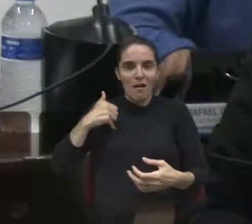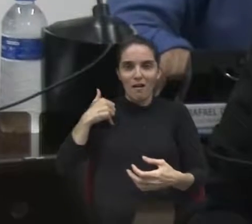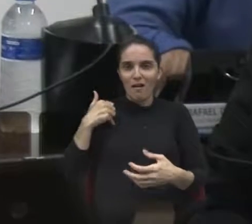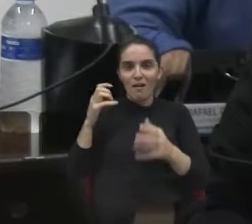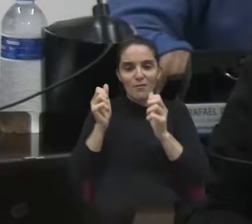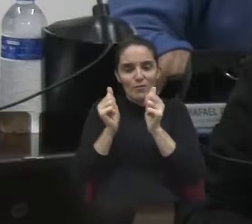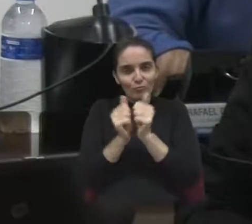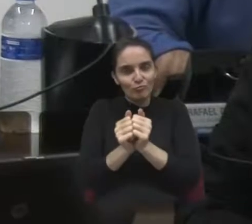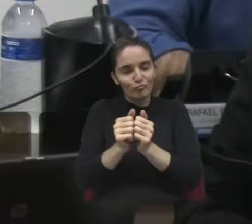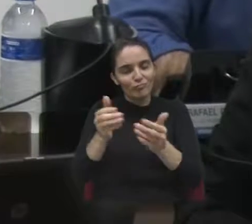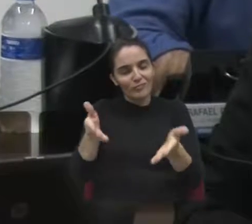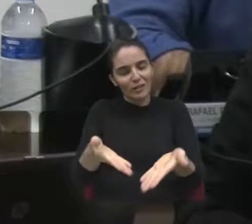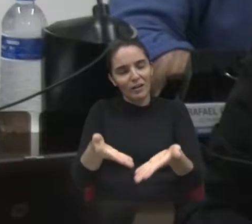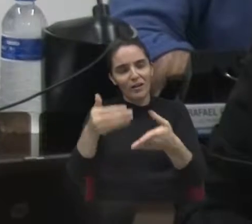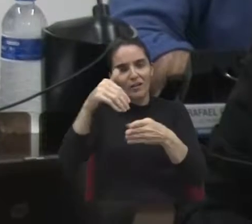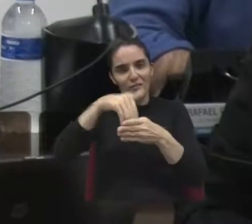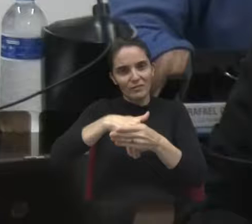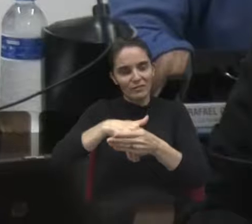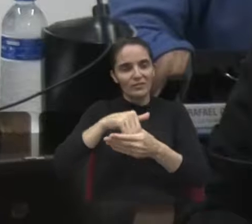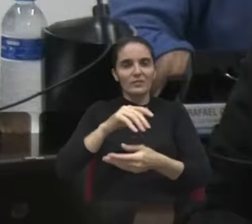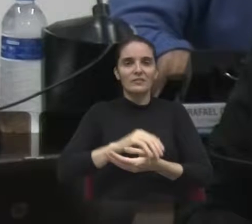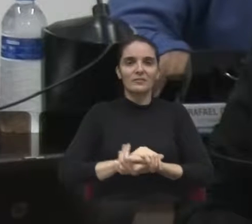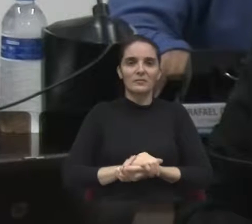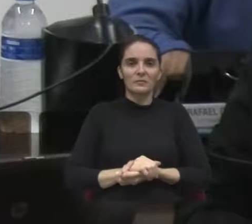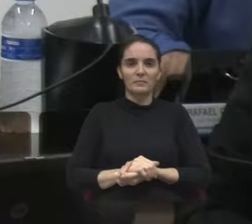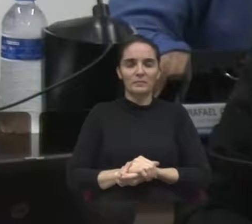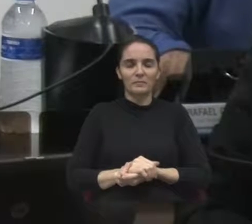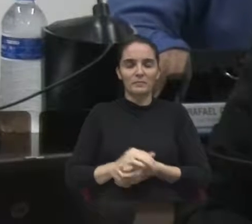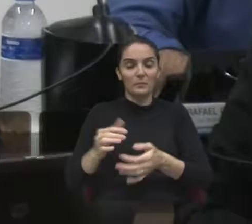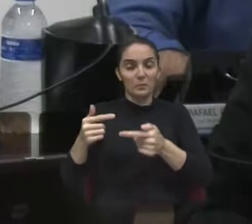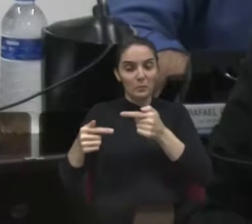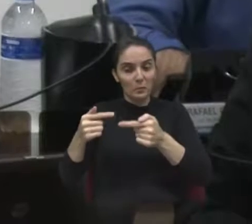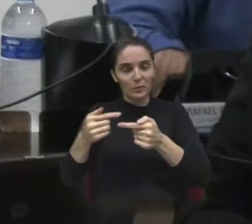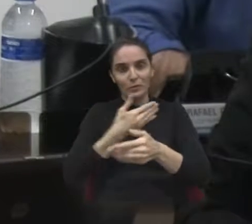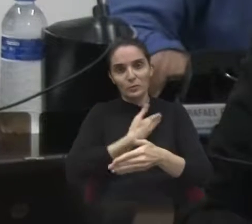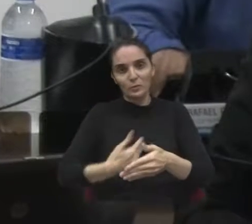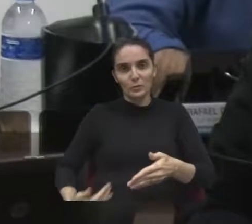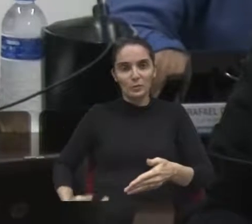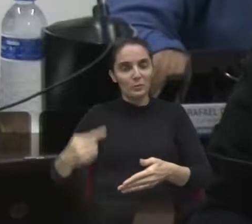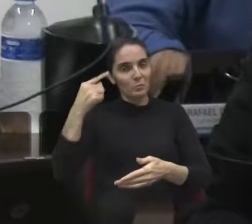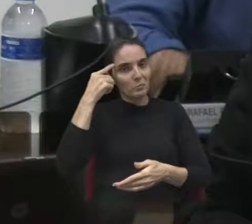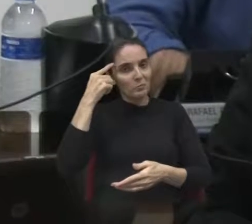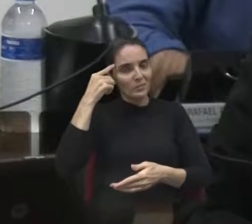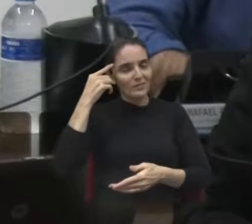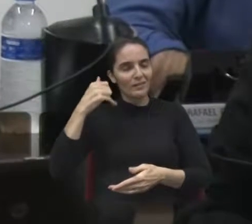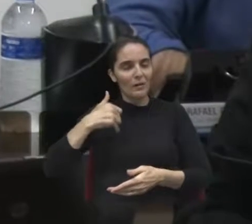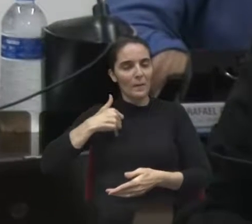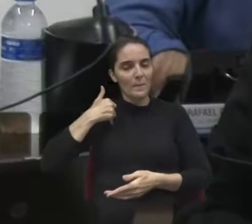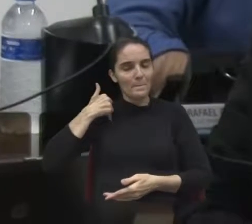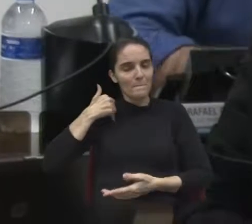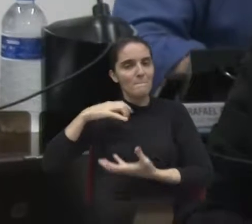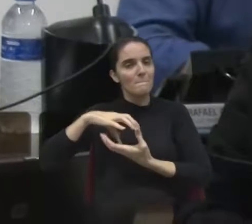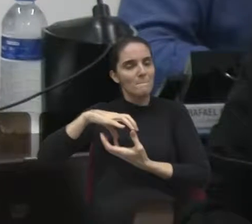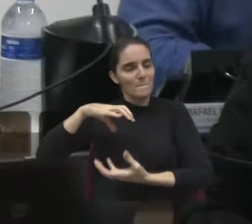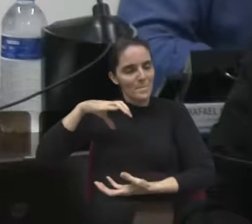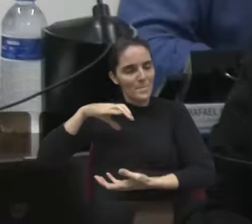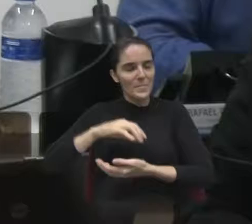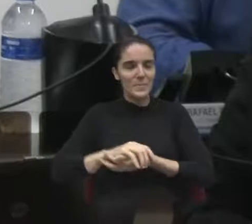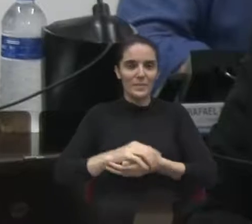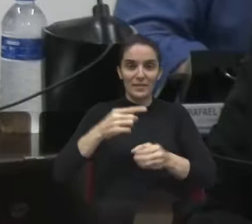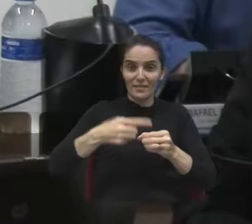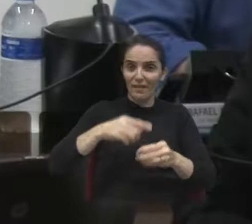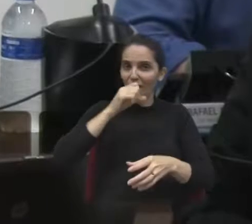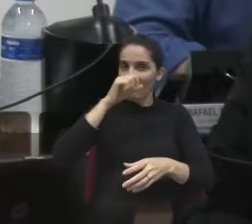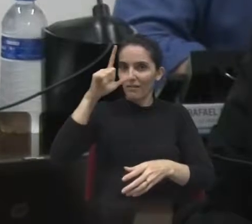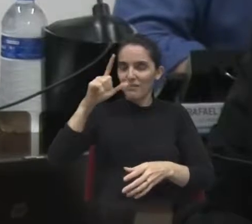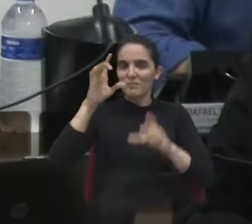momento, instituir mais uma política pública voltada ao idoso em nossa cidade, e em especial em nossa